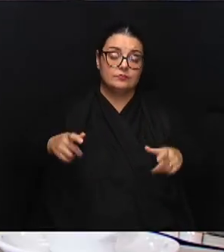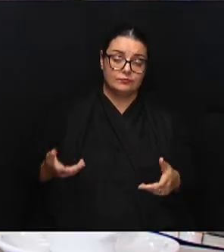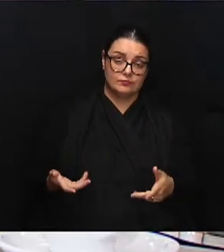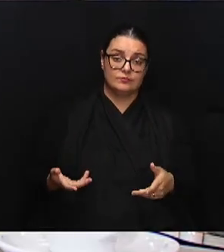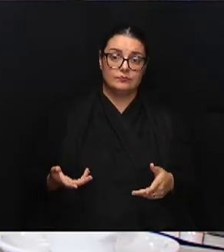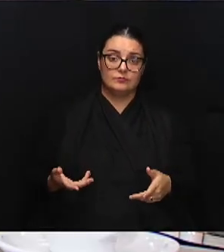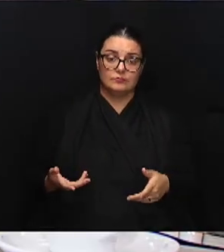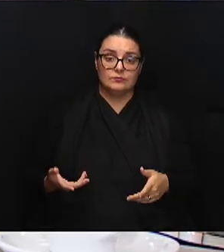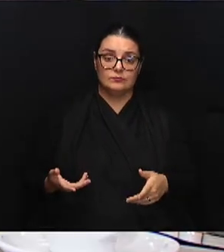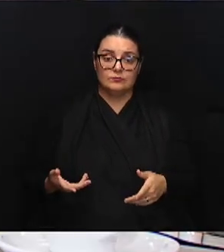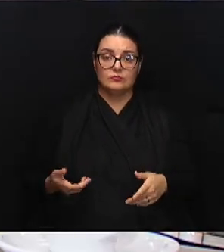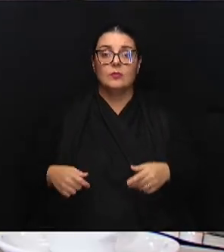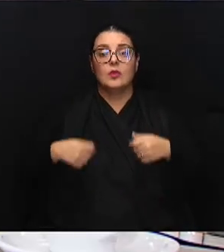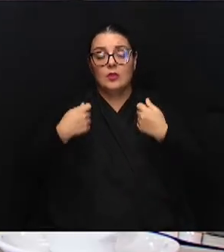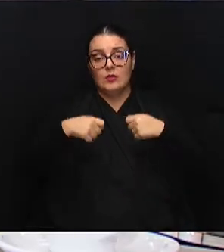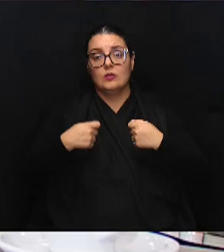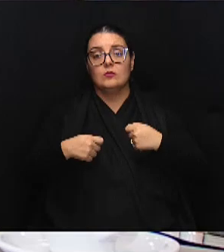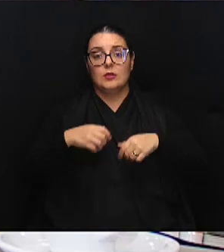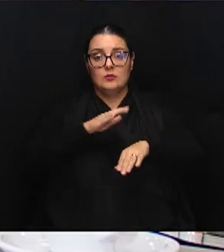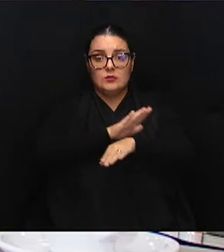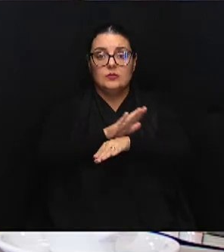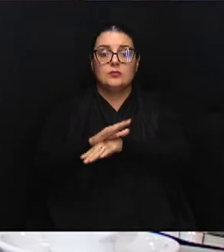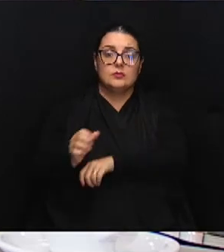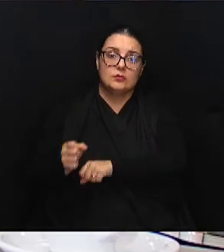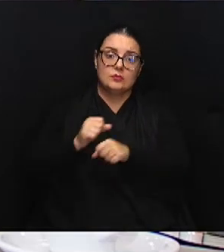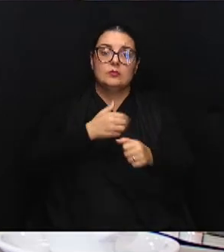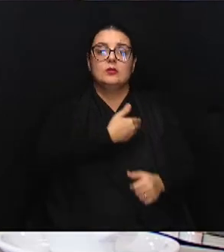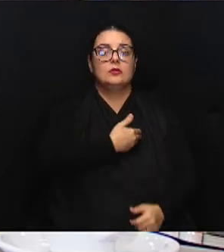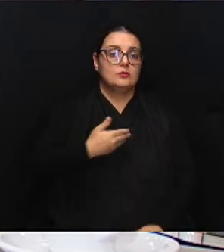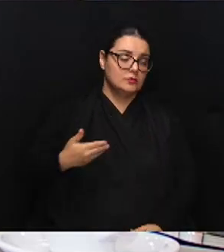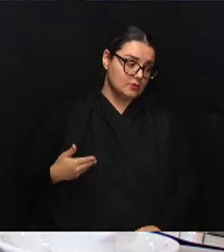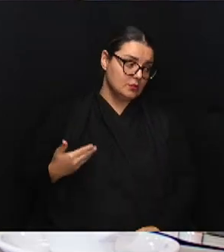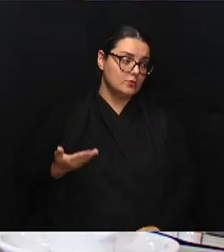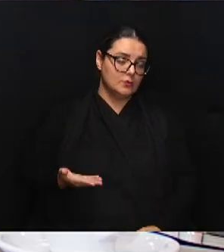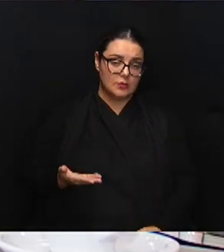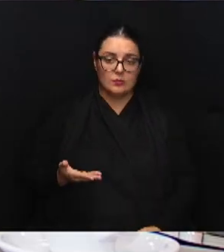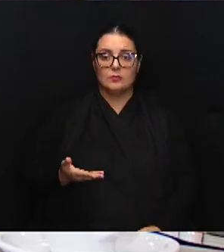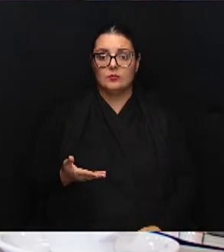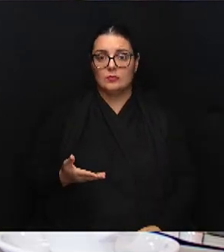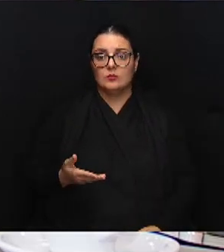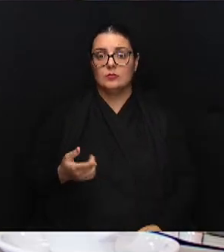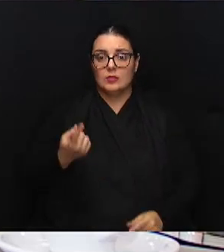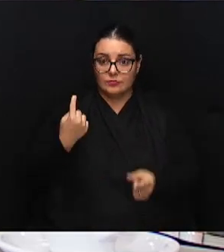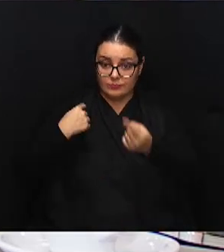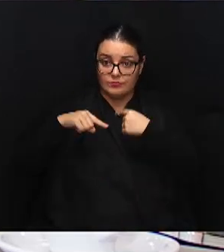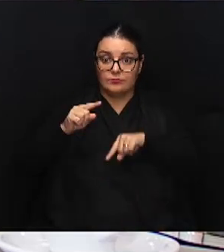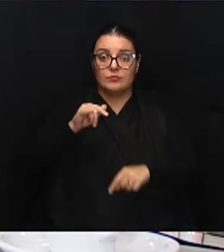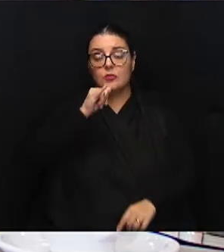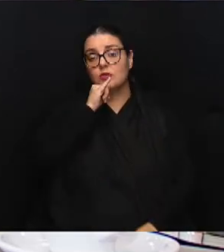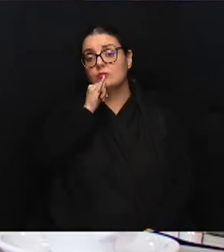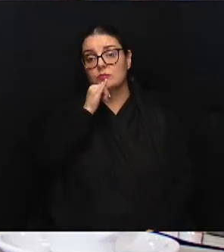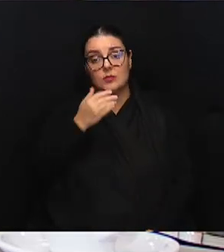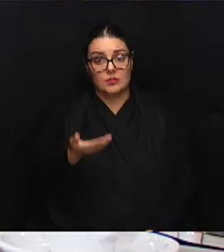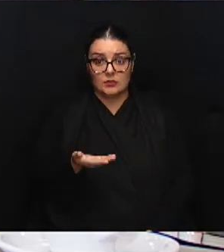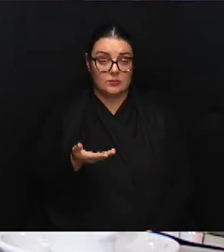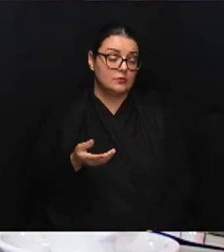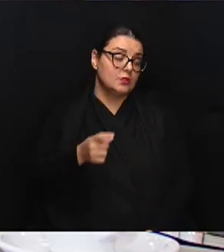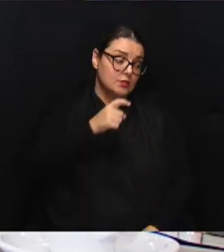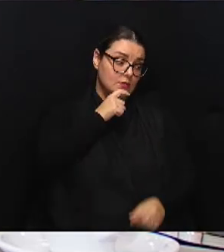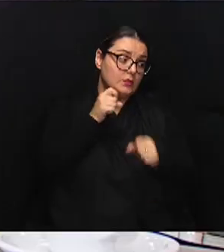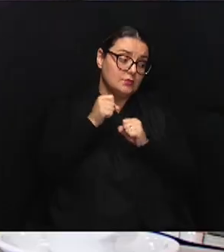que precisam de uma ajuda do poder público, né, para superar, por exemplo, o